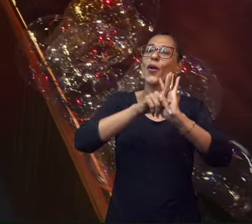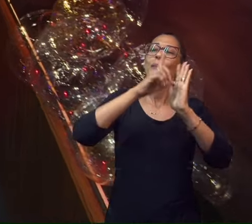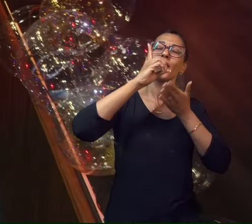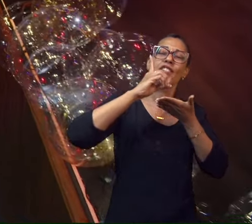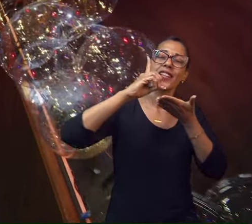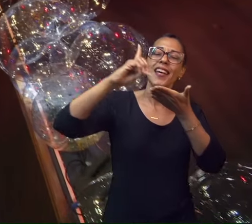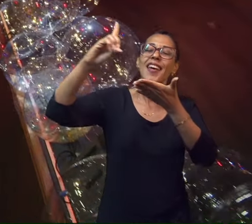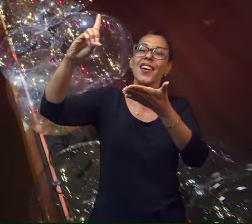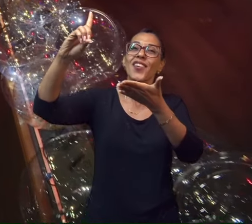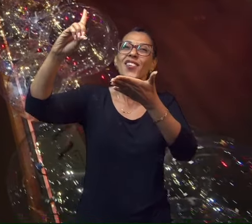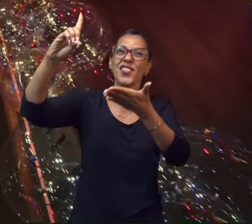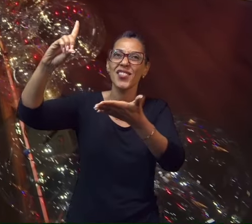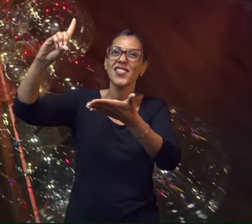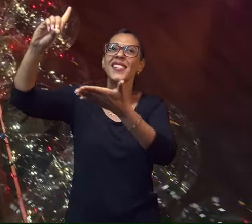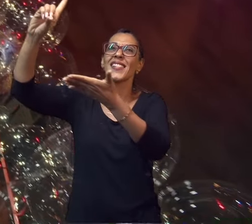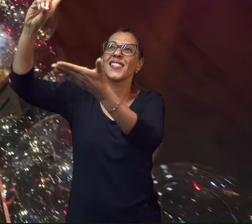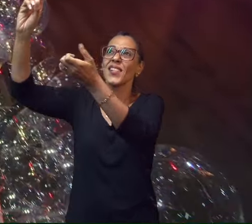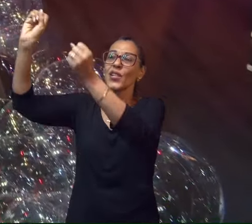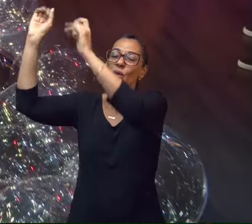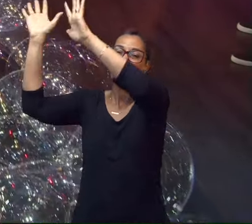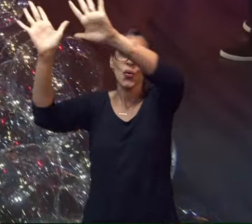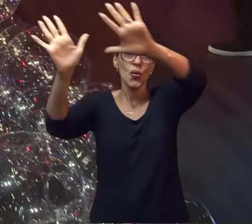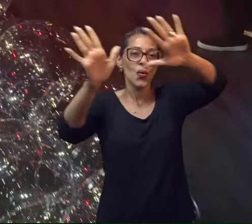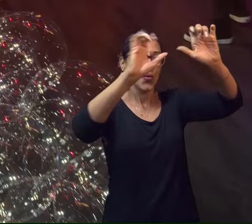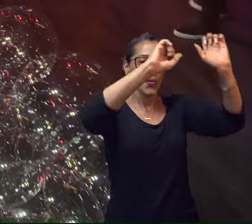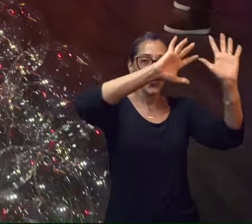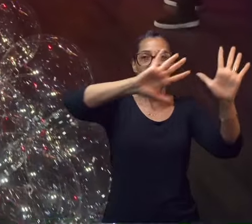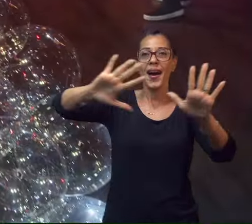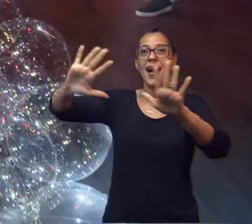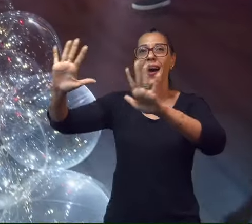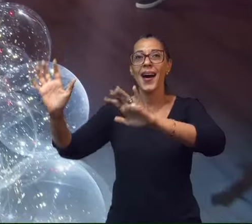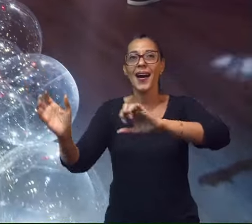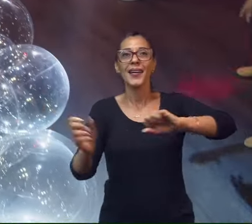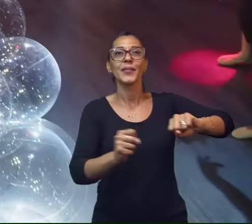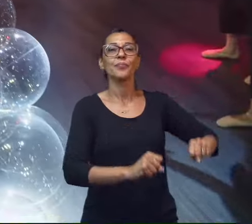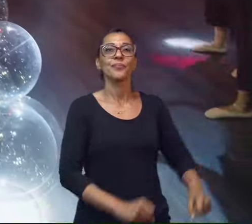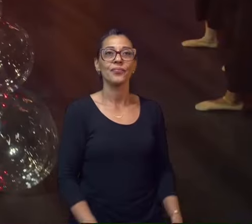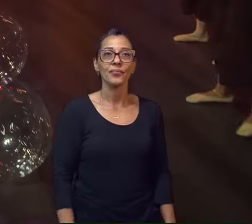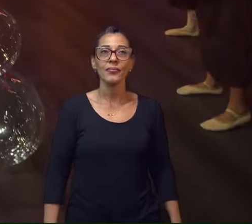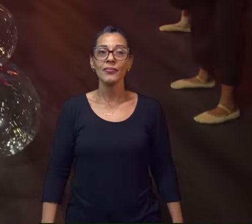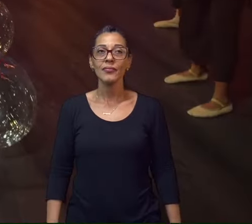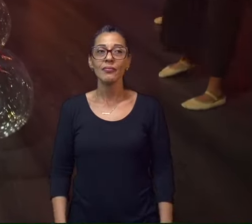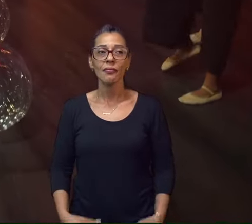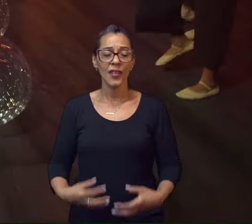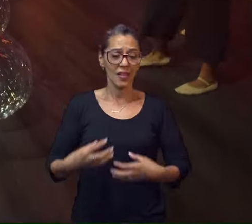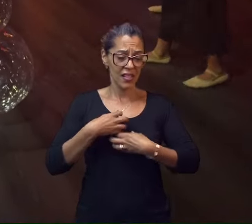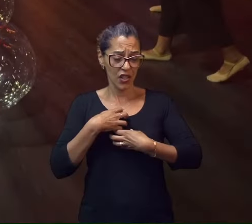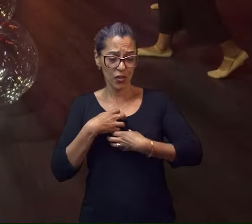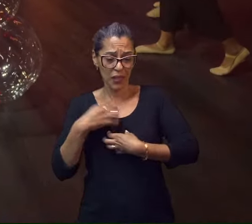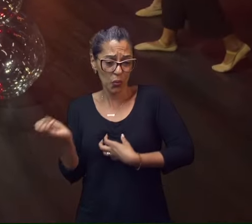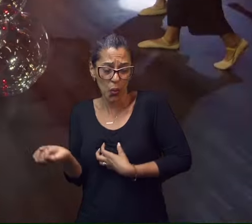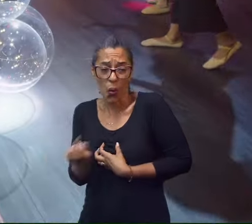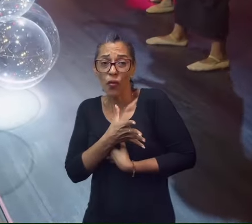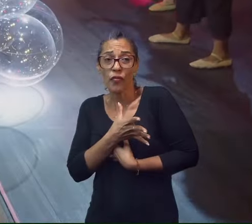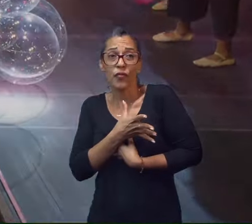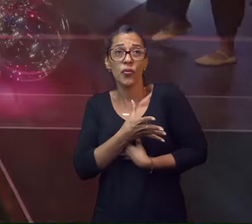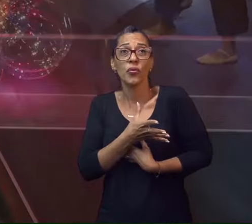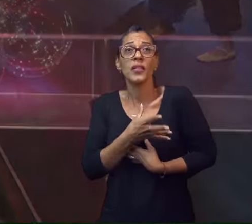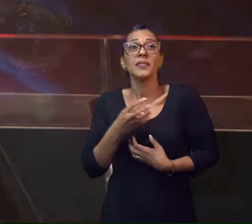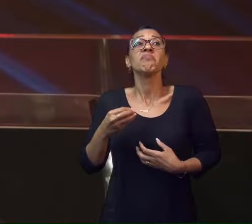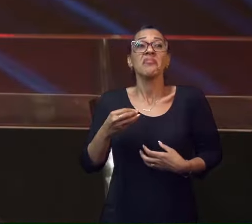neste lugar algo novo diga algo novo sempre acontece